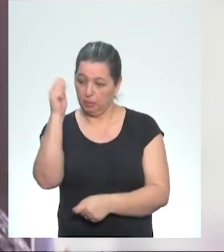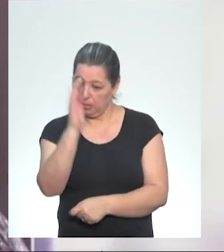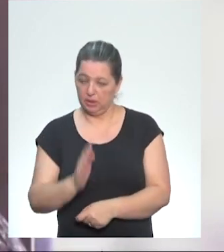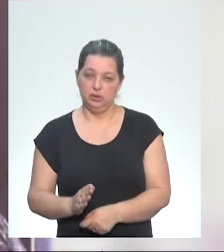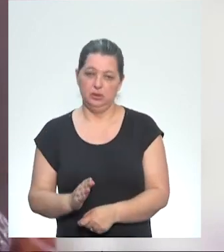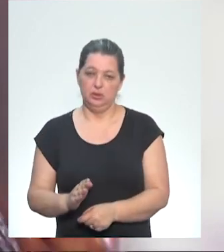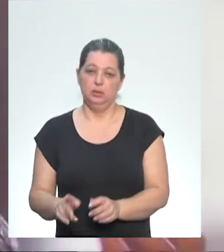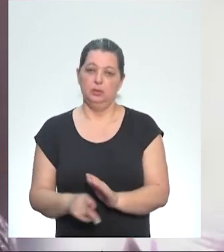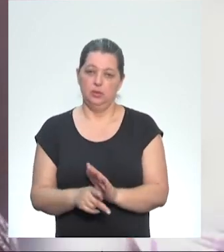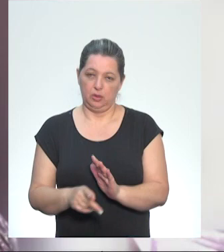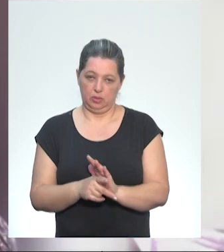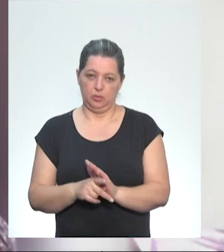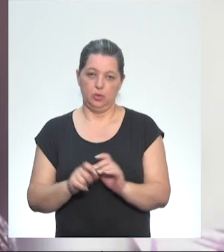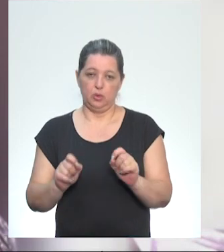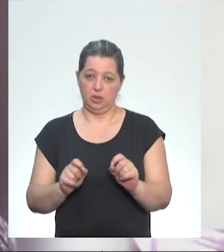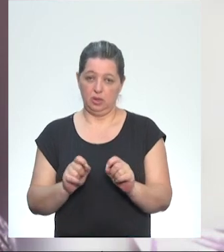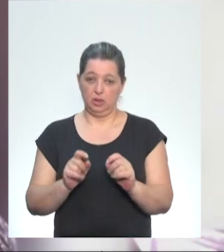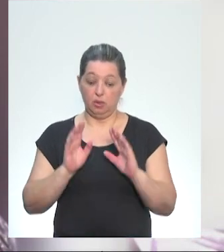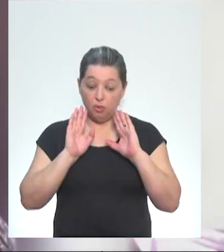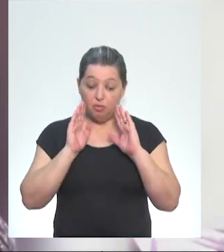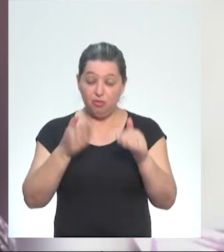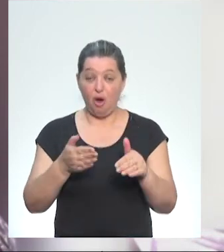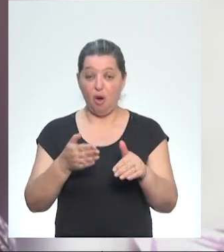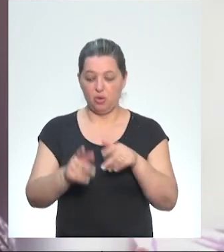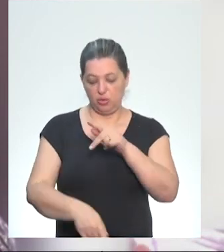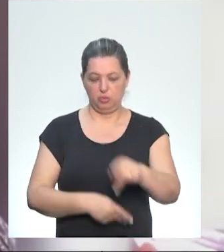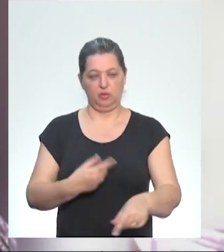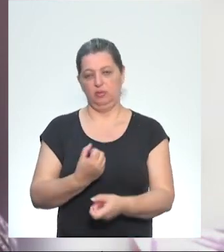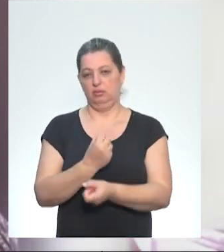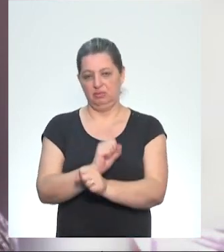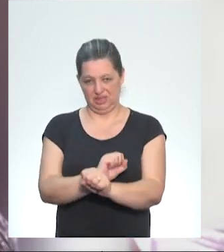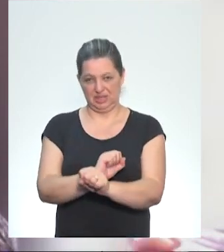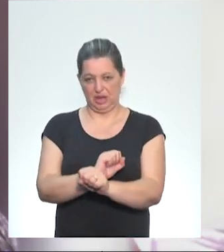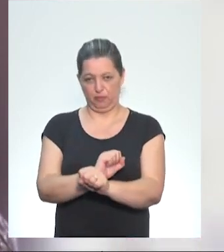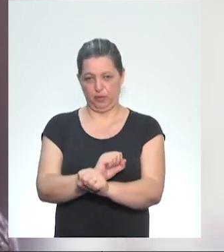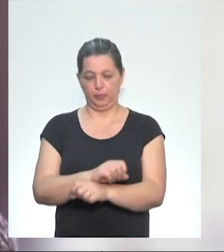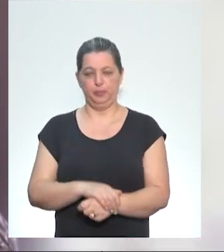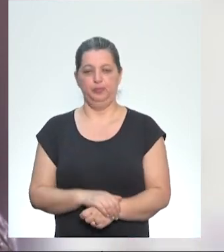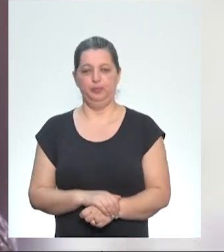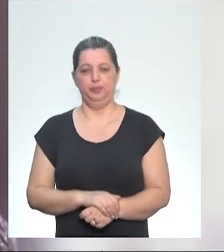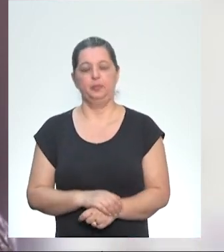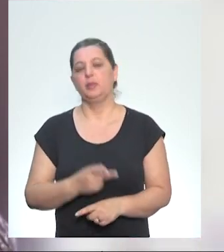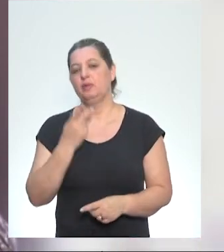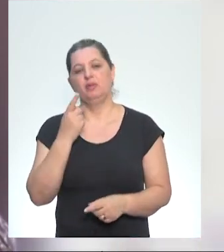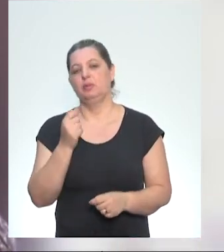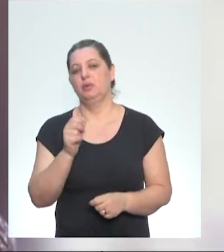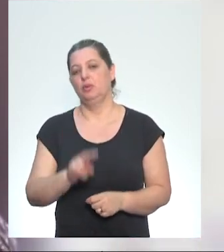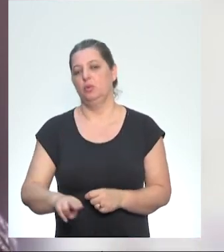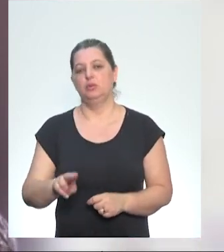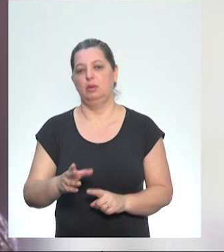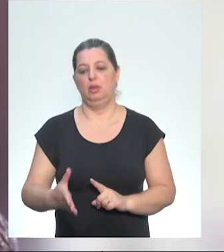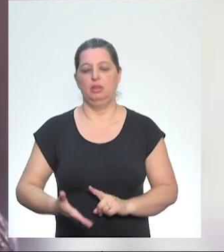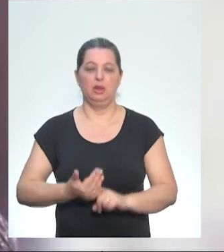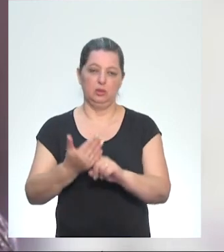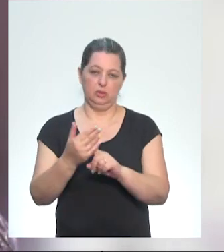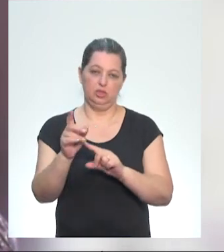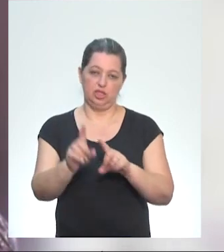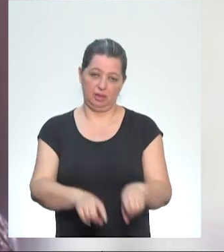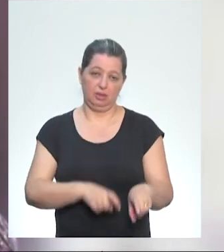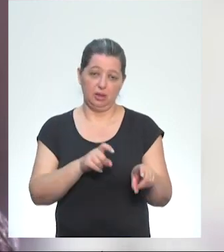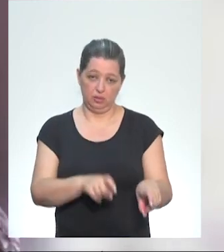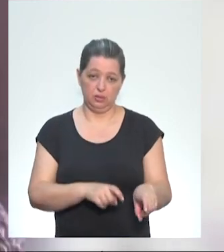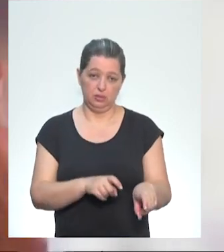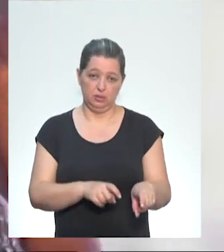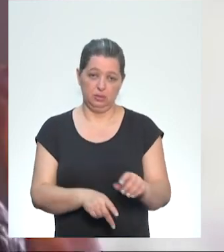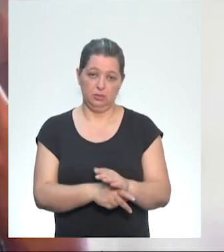no cerne dos escravizados, né? Então, se a gente não tivesse... Quando eu falo que é uma tecnologia agricultura, né, que